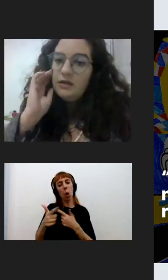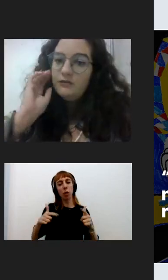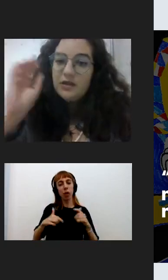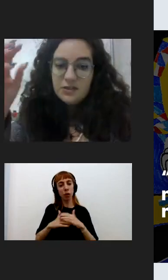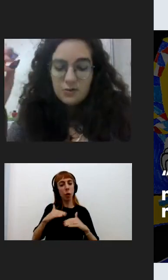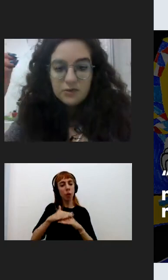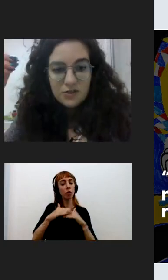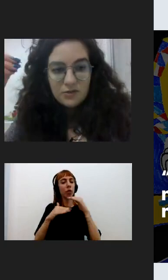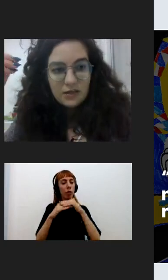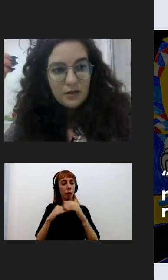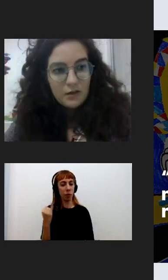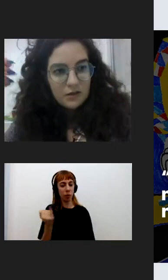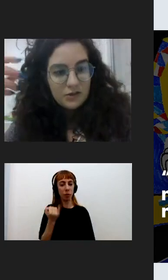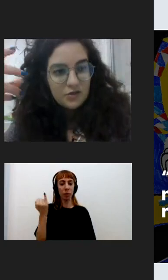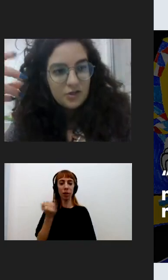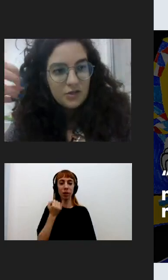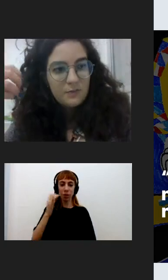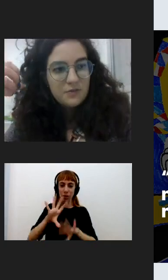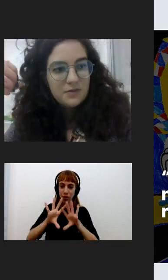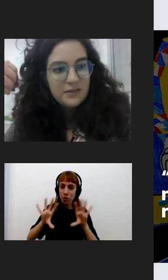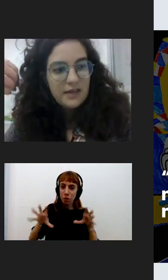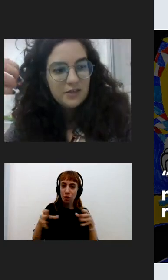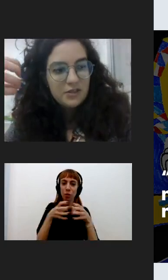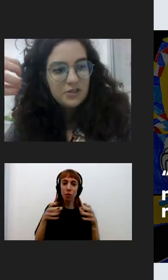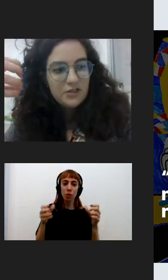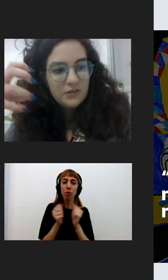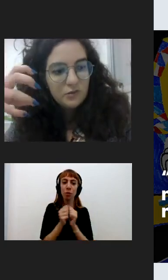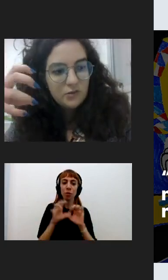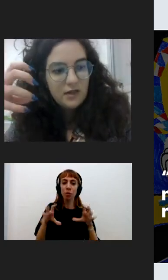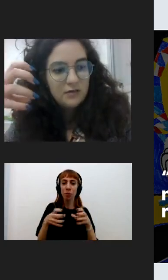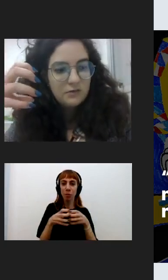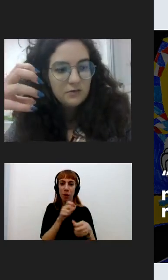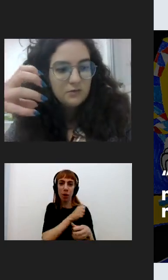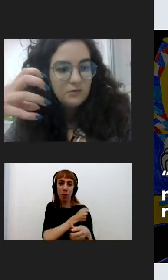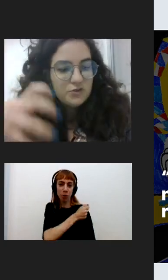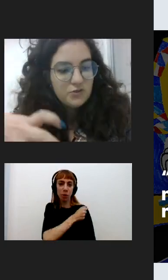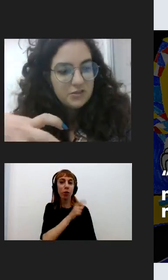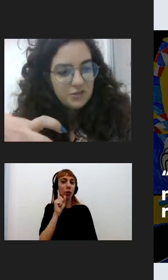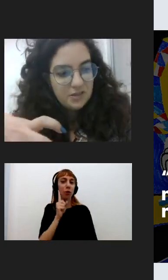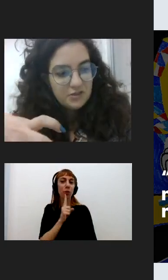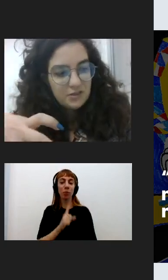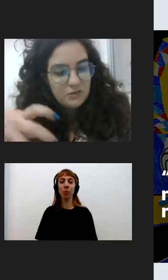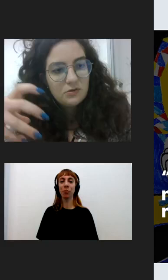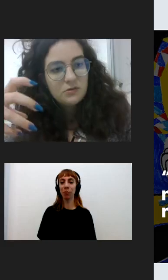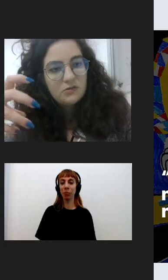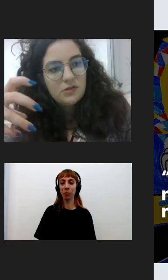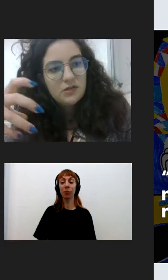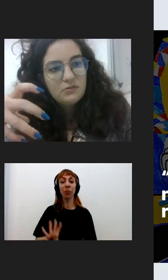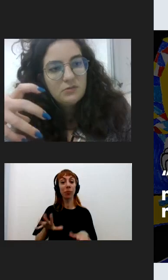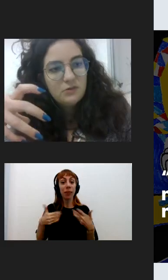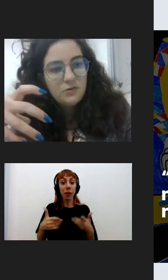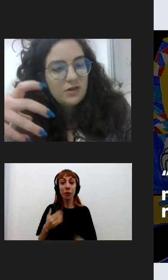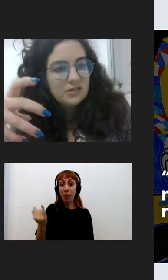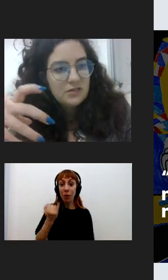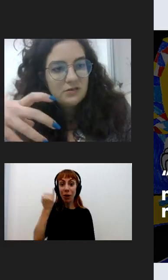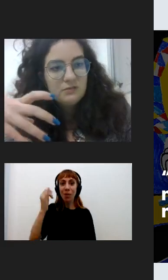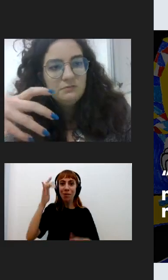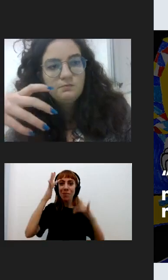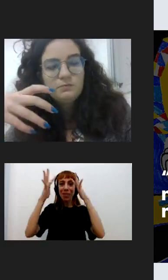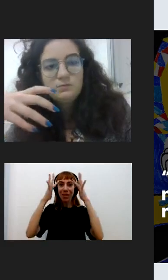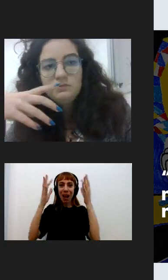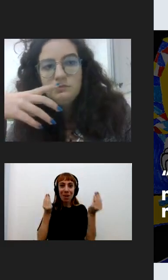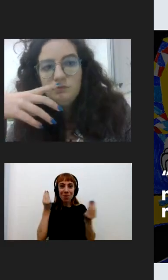E foi nesse contexto que surgiu a possibilidade de vincular uma instituição de terceiro setor, né, uma